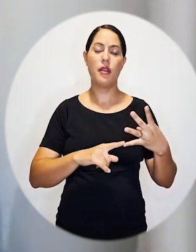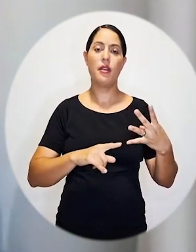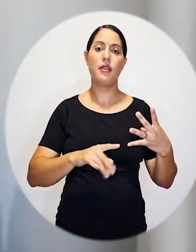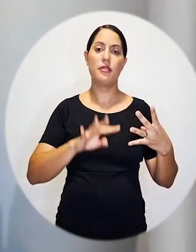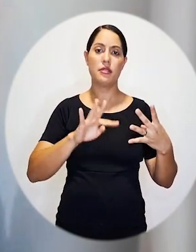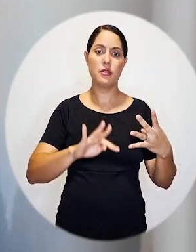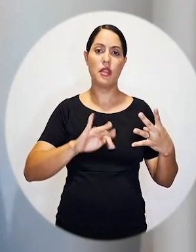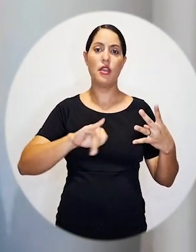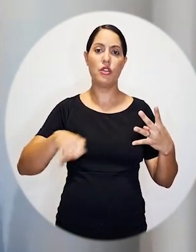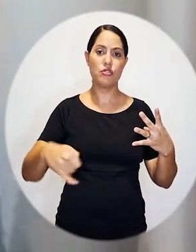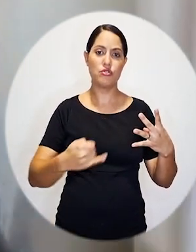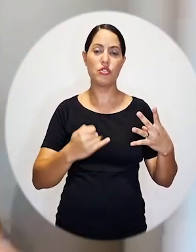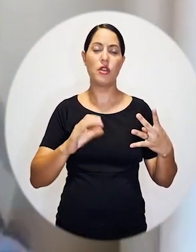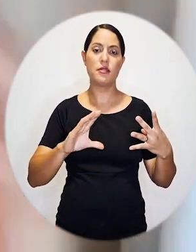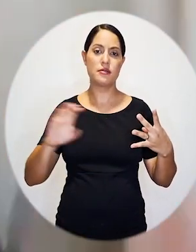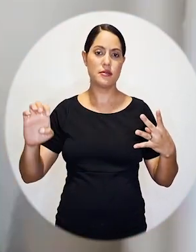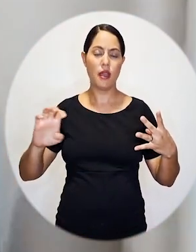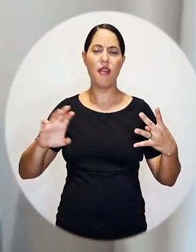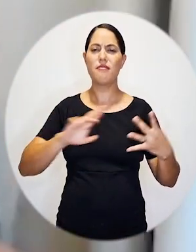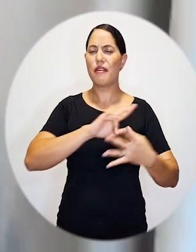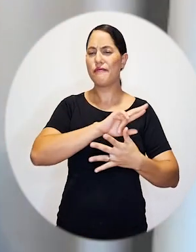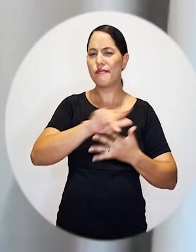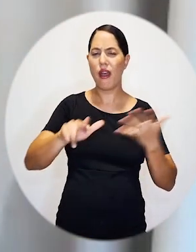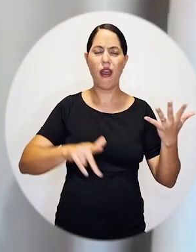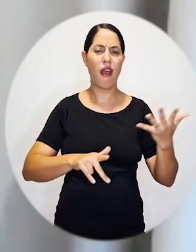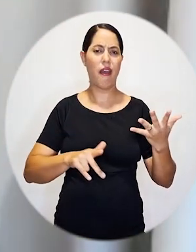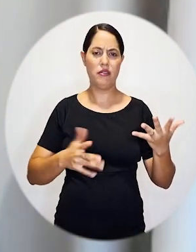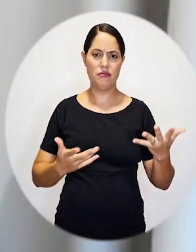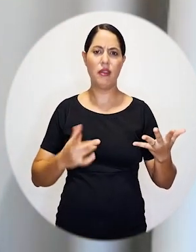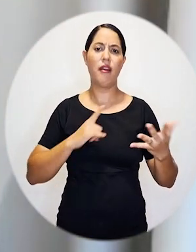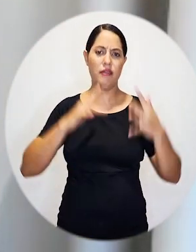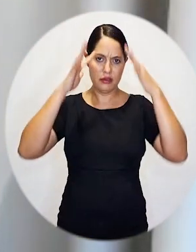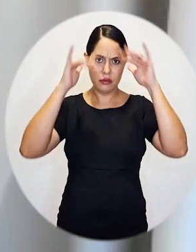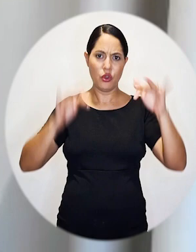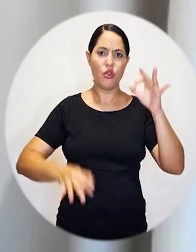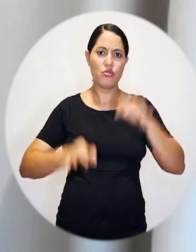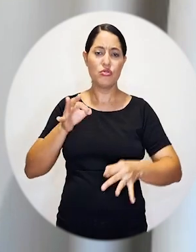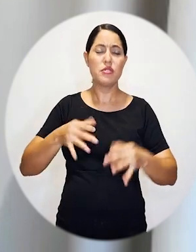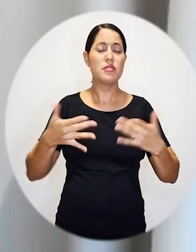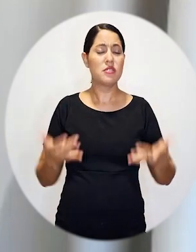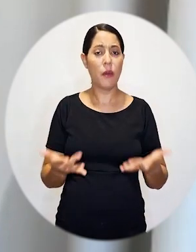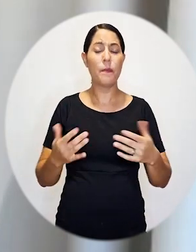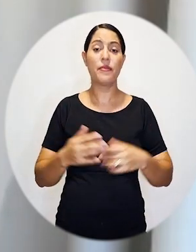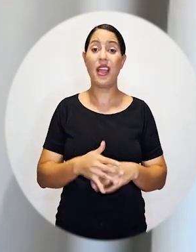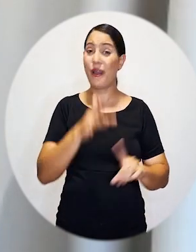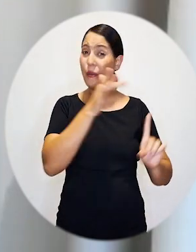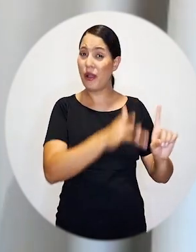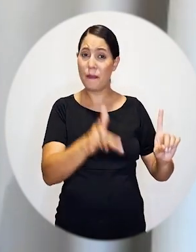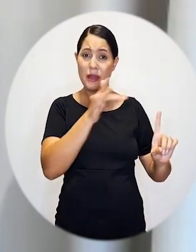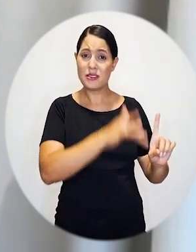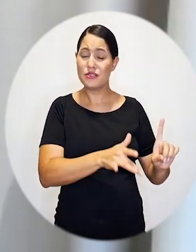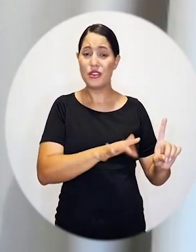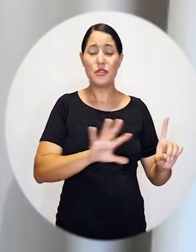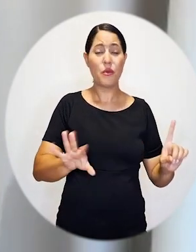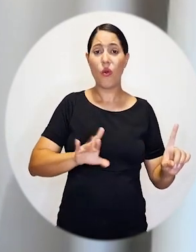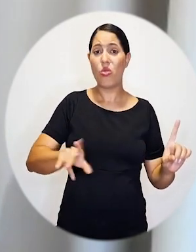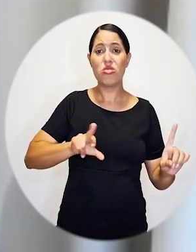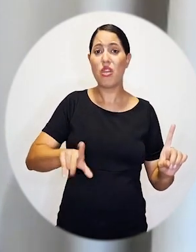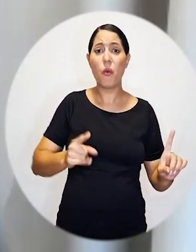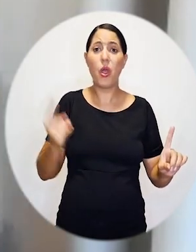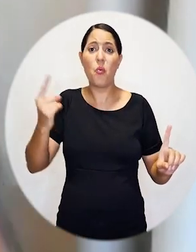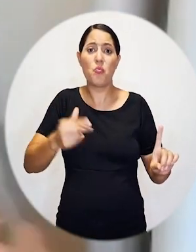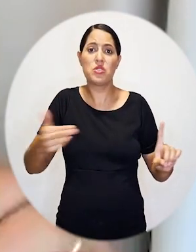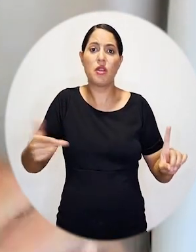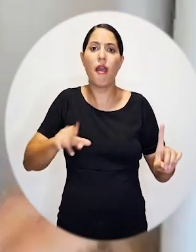de Justiça do Estado do Ceará, dentre vários outros. E é muito importante por quê? Porque o capacitismo ele é estrutural no nosso